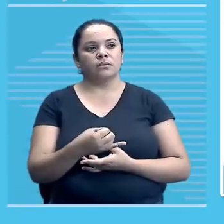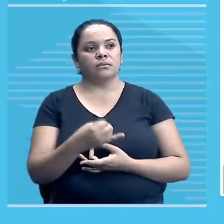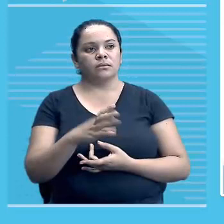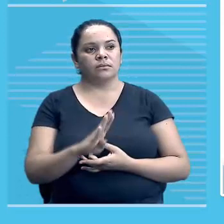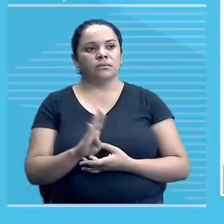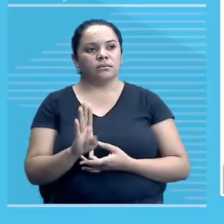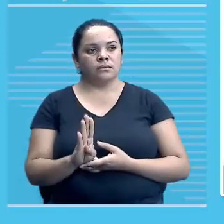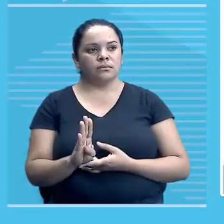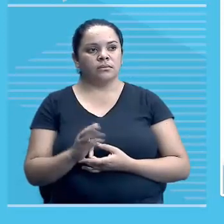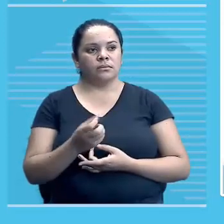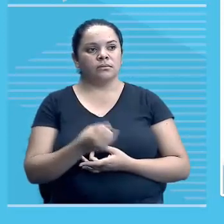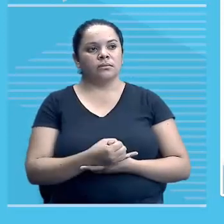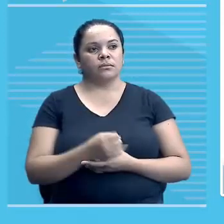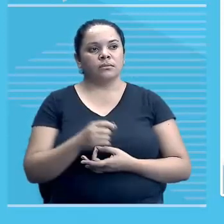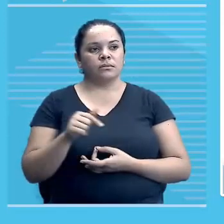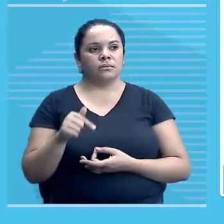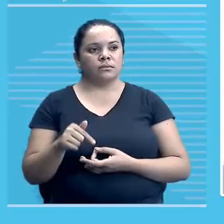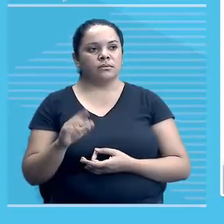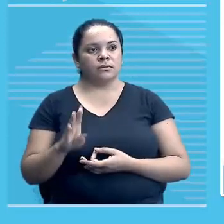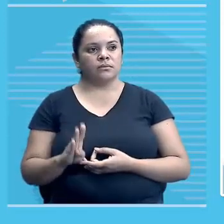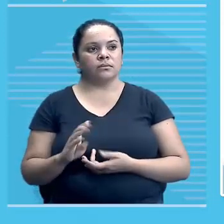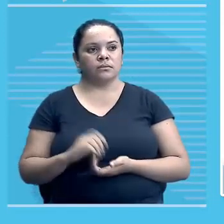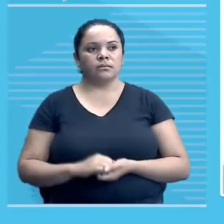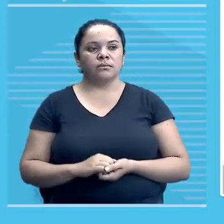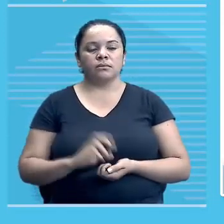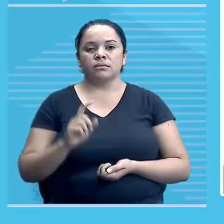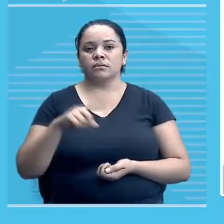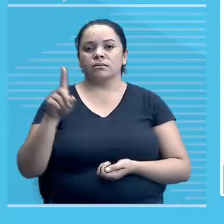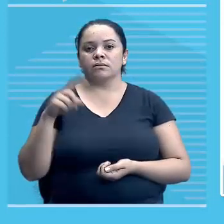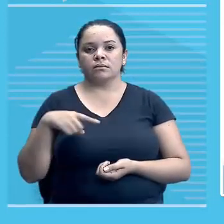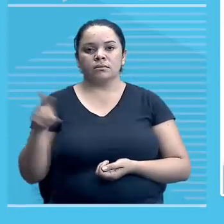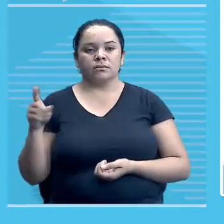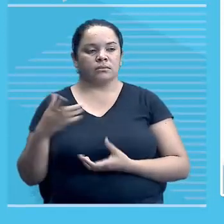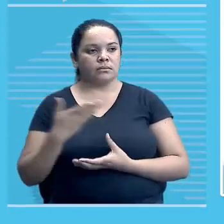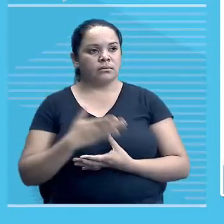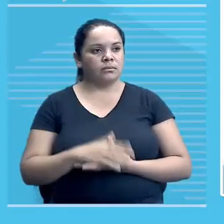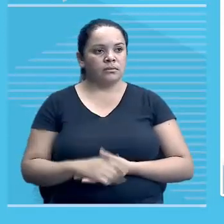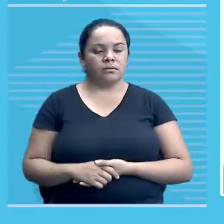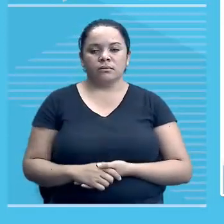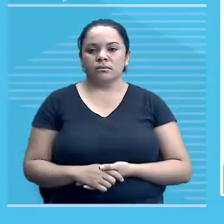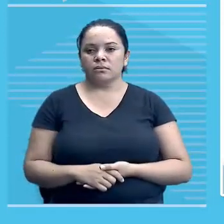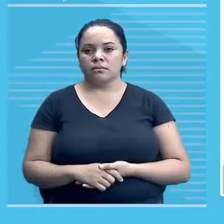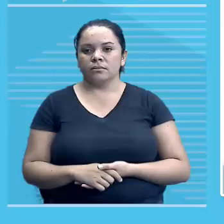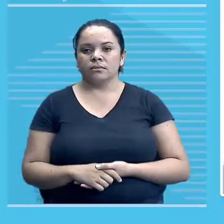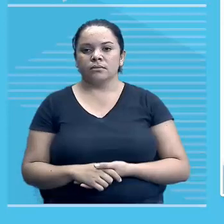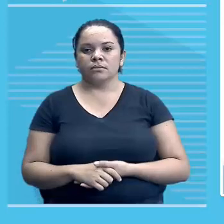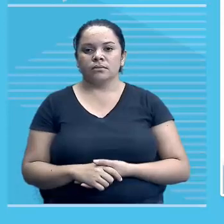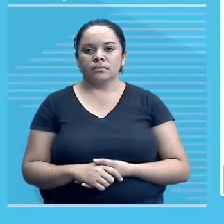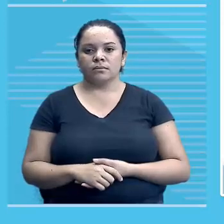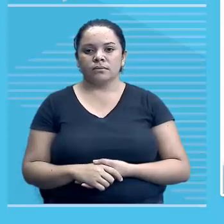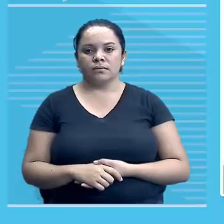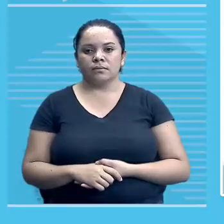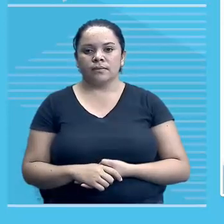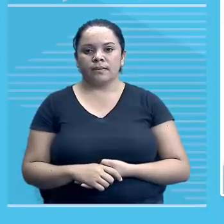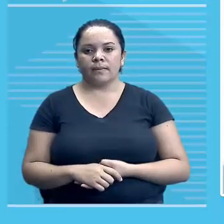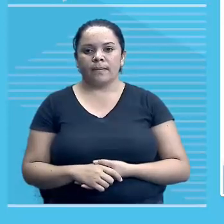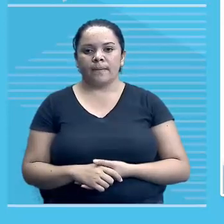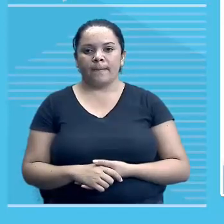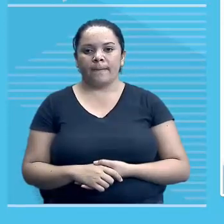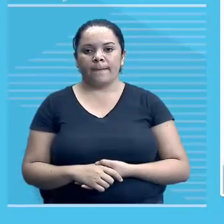Aí esse c, ó, vai embora com esse, que esse era o nosso objetivo, eliminar uma das duas letrinhas